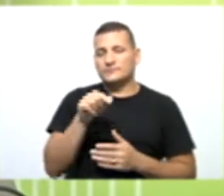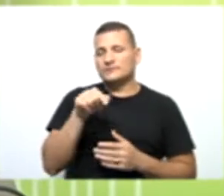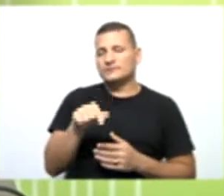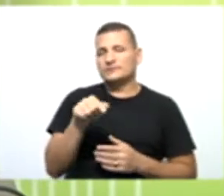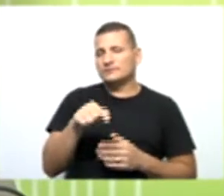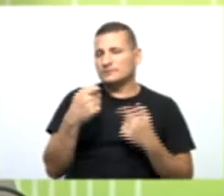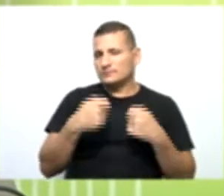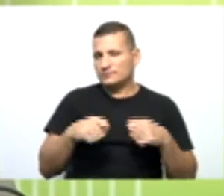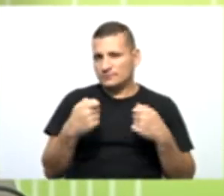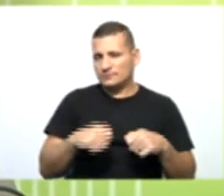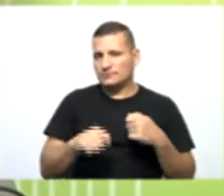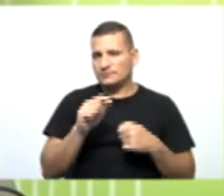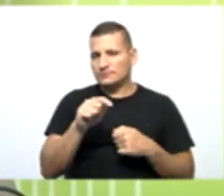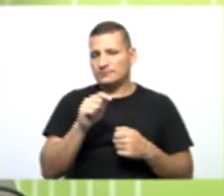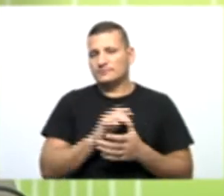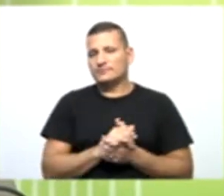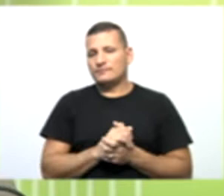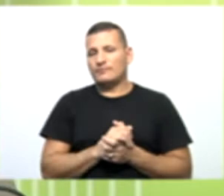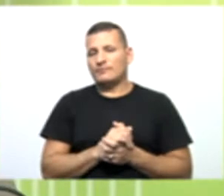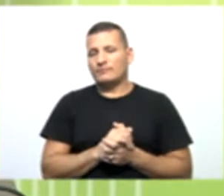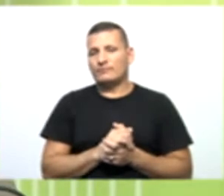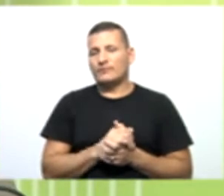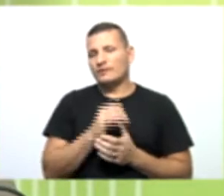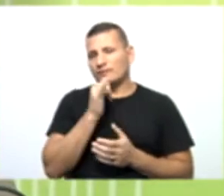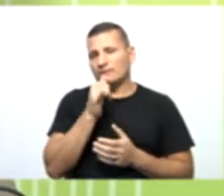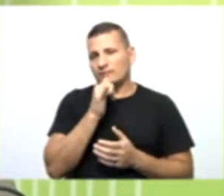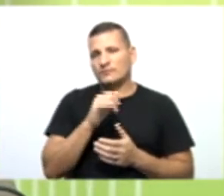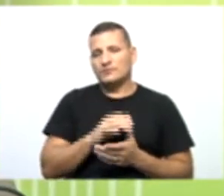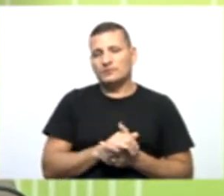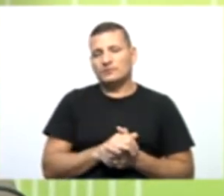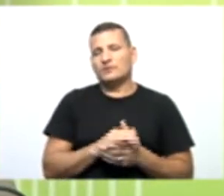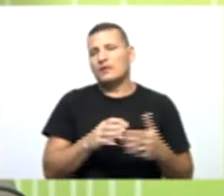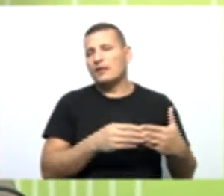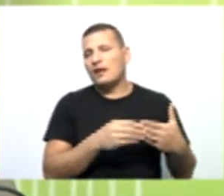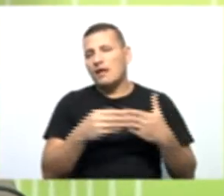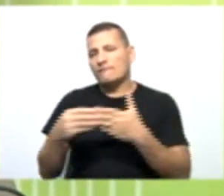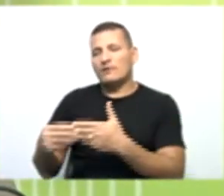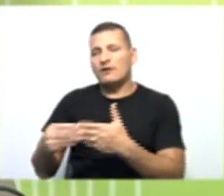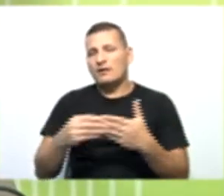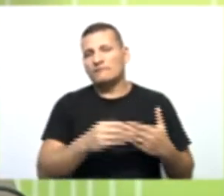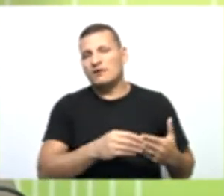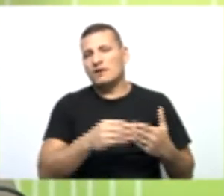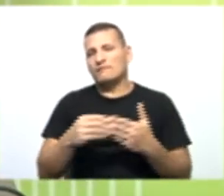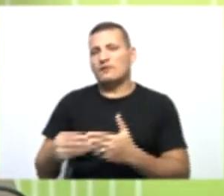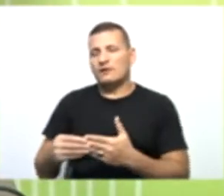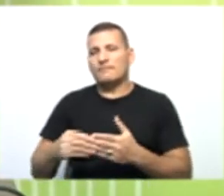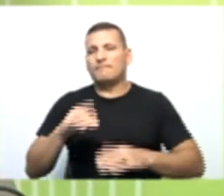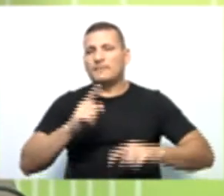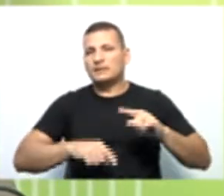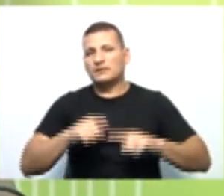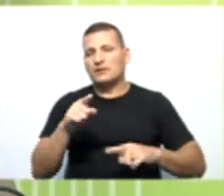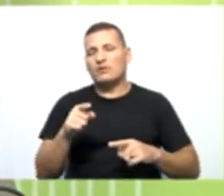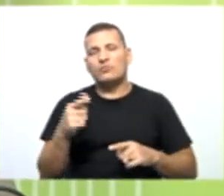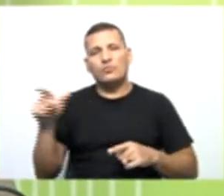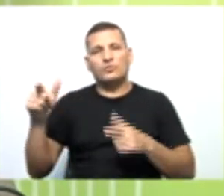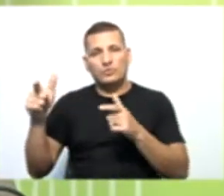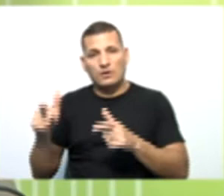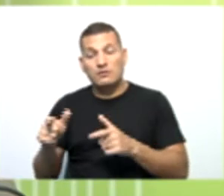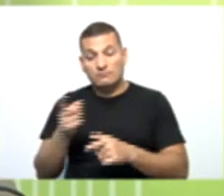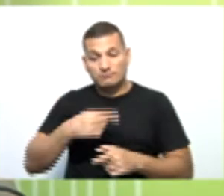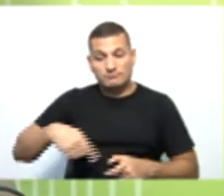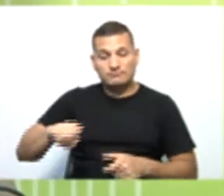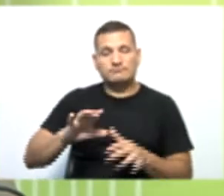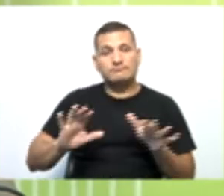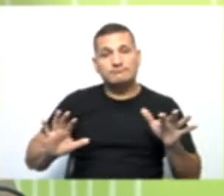precisassem de uma logística de escoamento, transportar esse material produzido para outro local, eles se